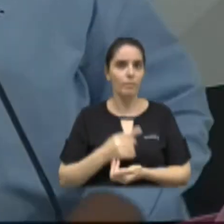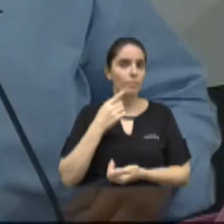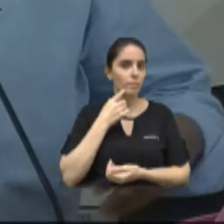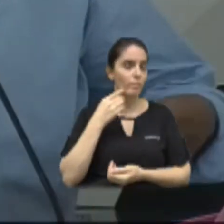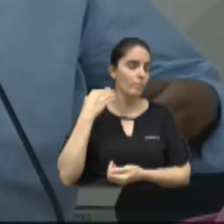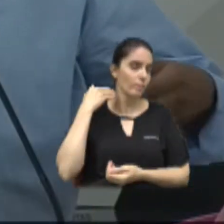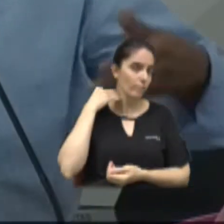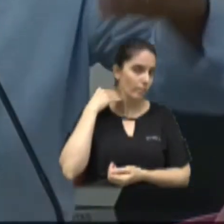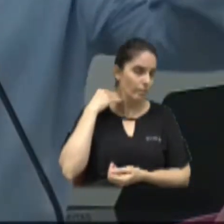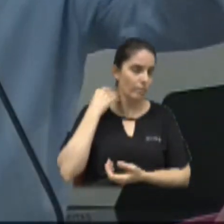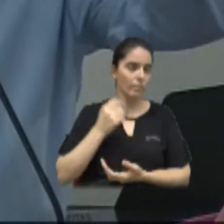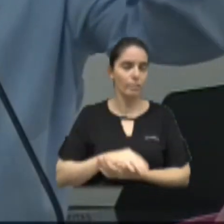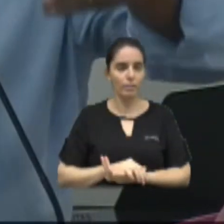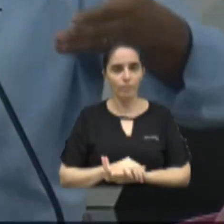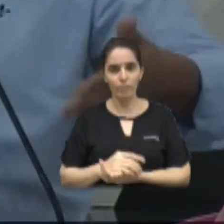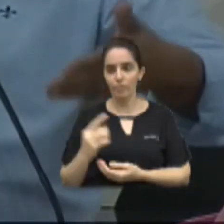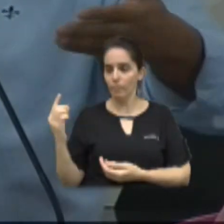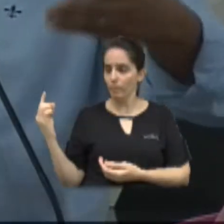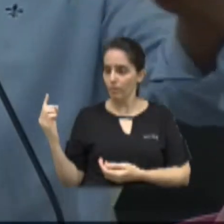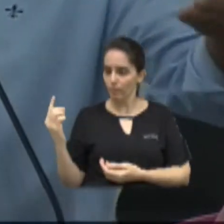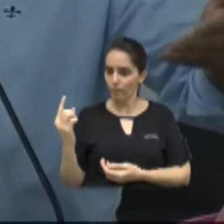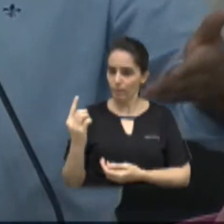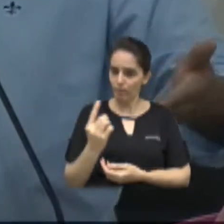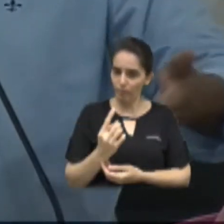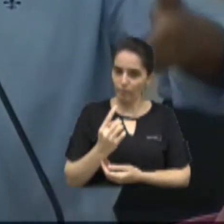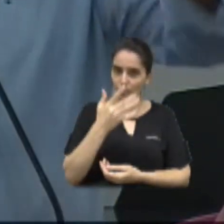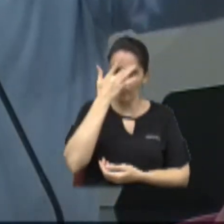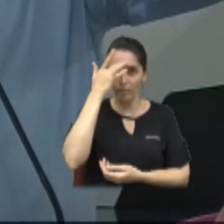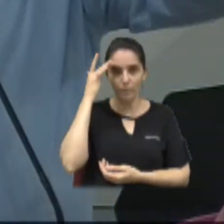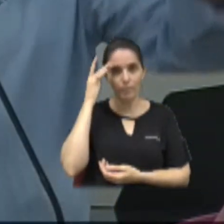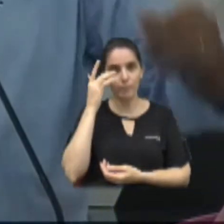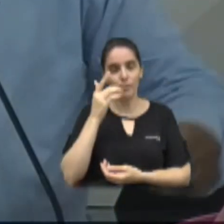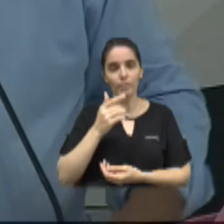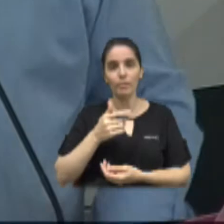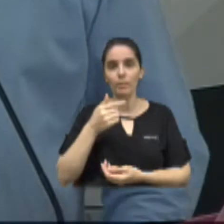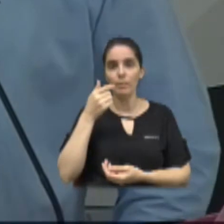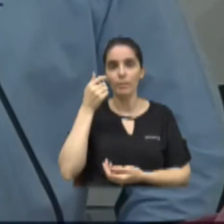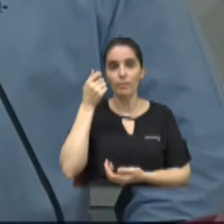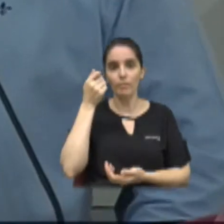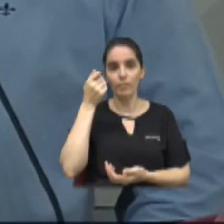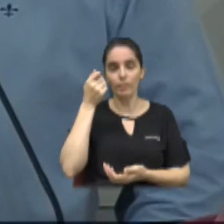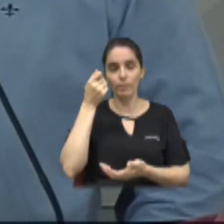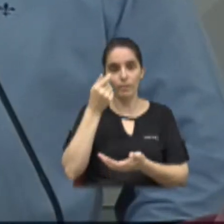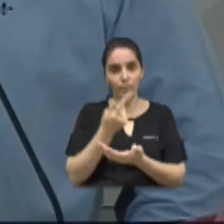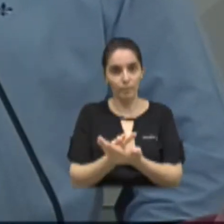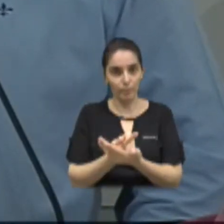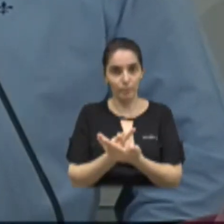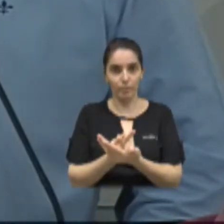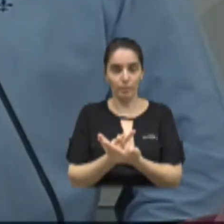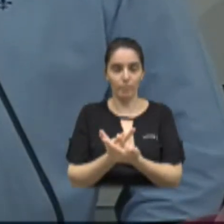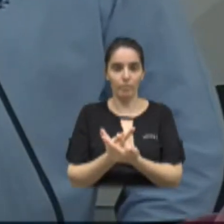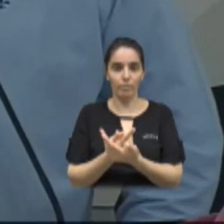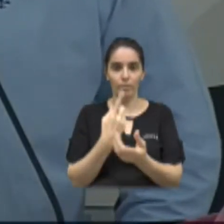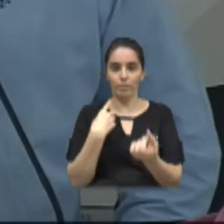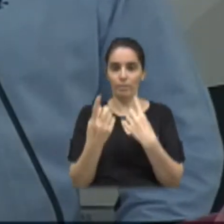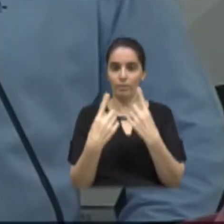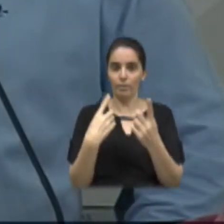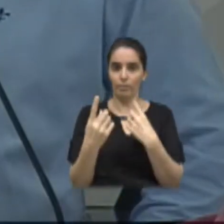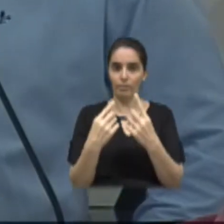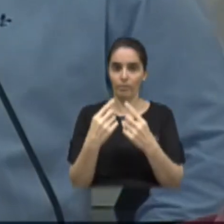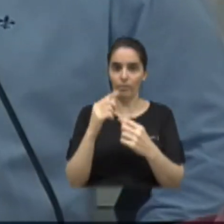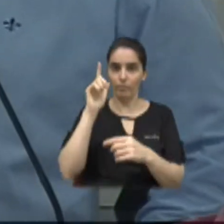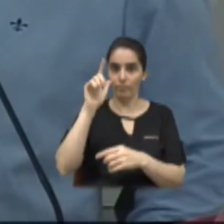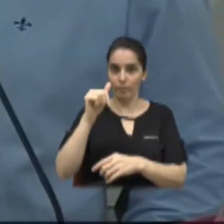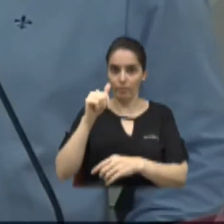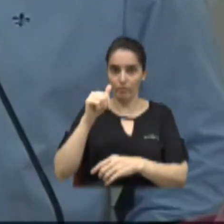falou que quando chega um comprador ali na rua, na Avenida Costa e Silva, é lindo. Mas a hora que ele vai para o centro, que